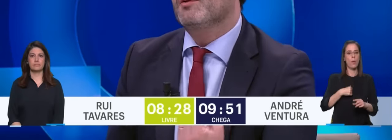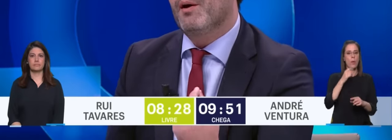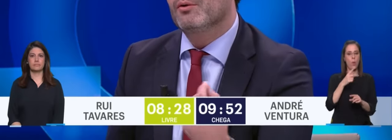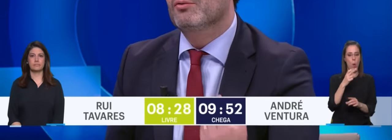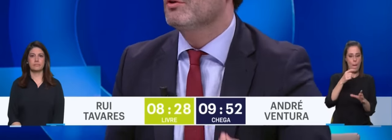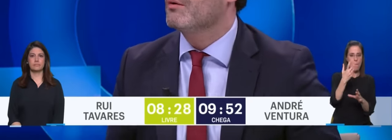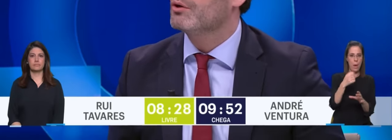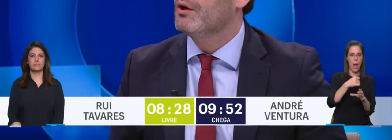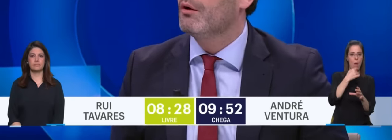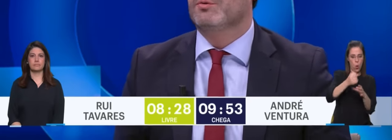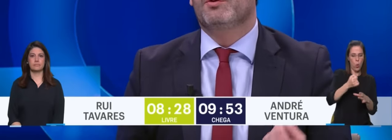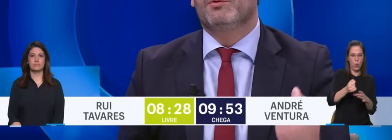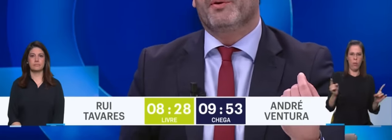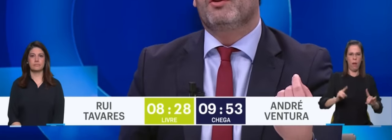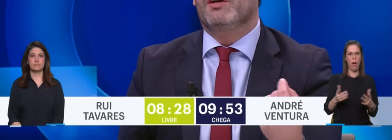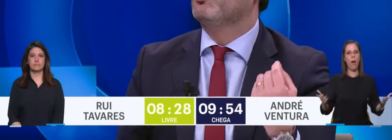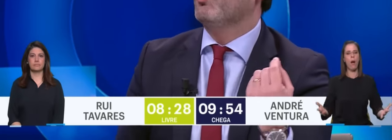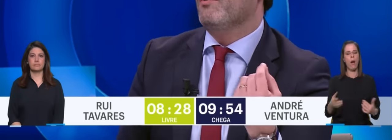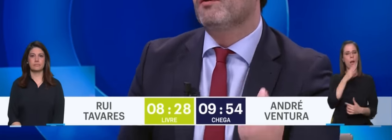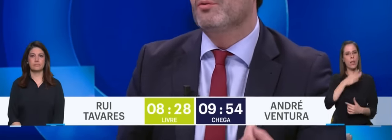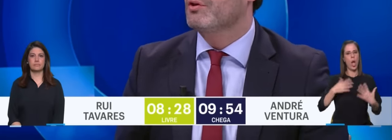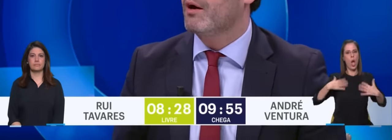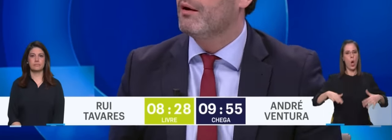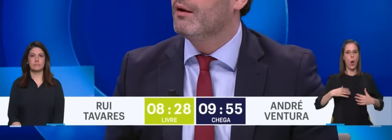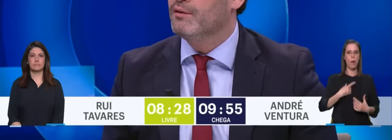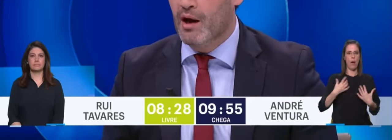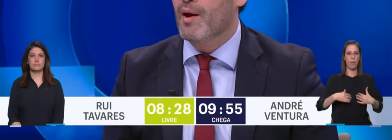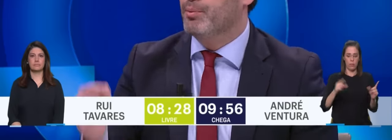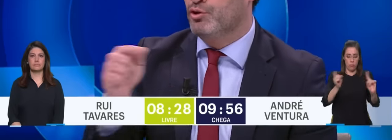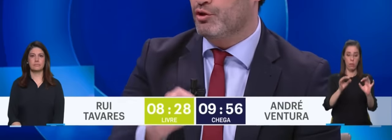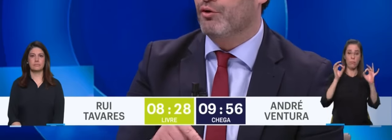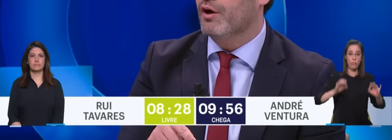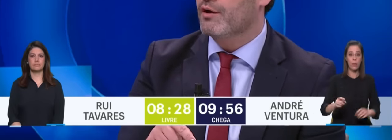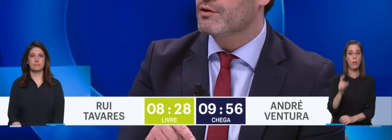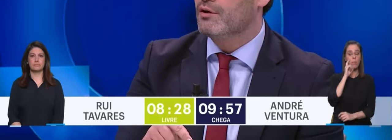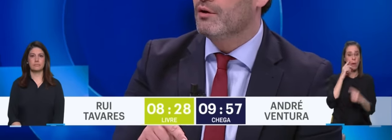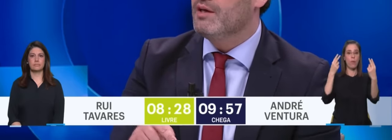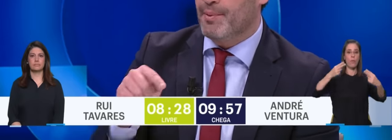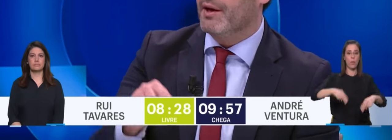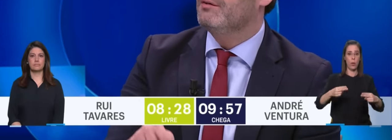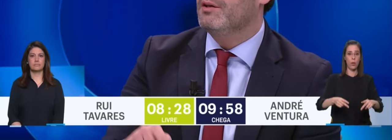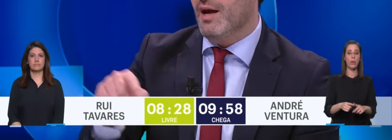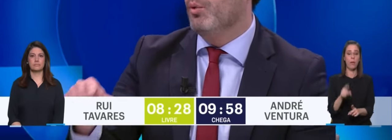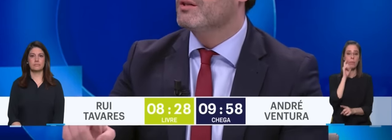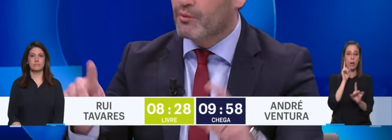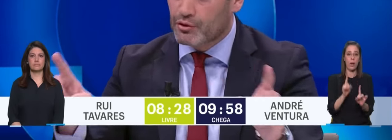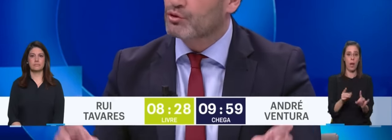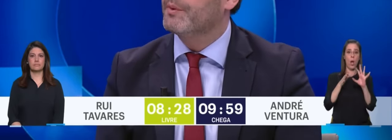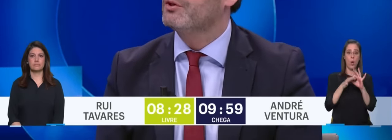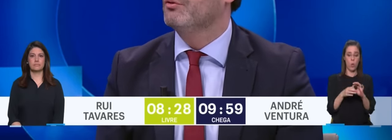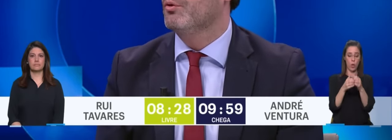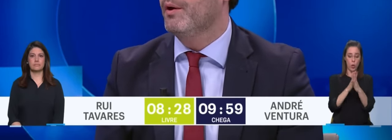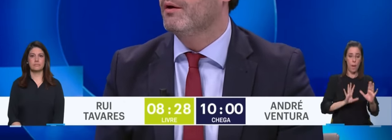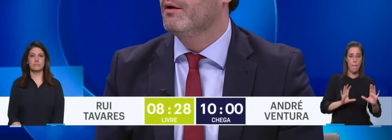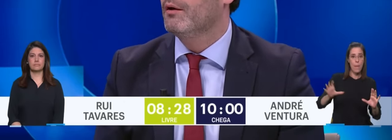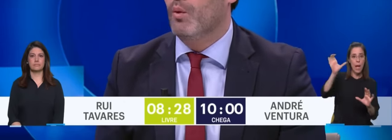usar a Colher de Pau quando cozinhamos ou se para nos dizer que vestuário é que devemos usar não é para proteger as fronteiras e é para garantir que há coesão Entre todos os